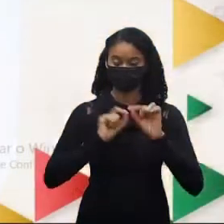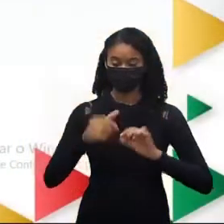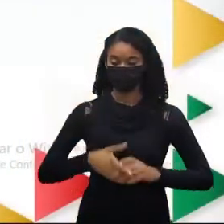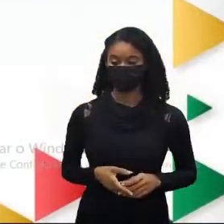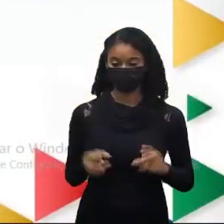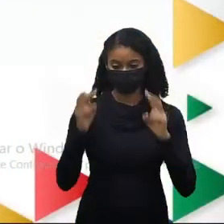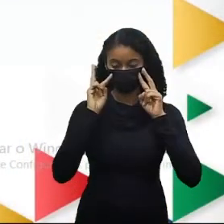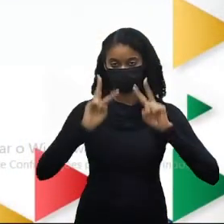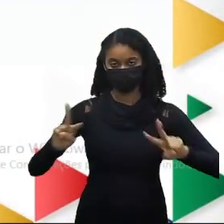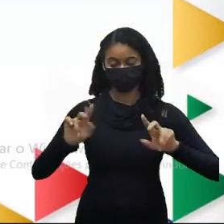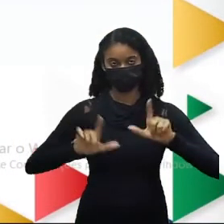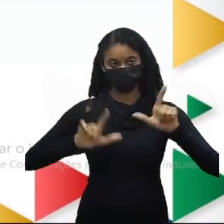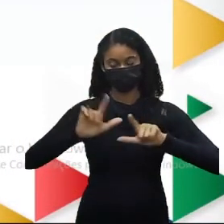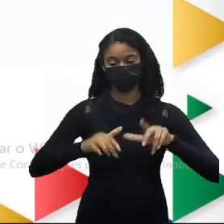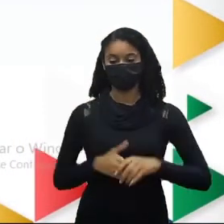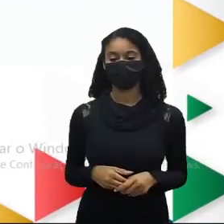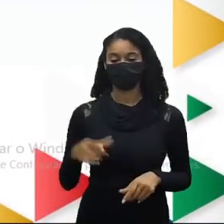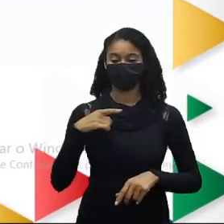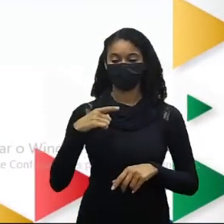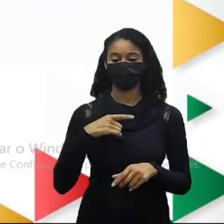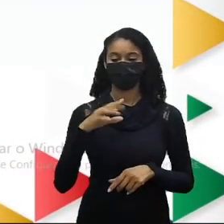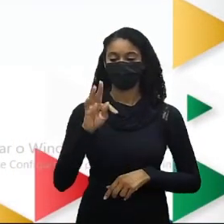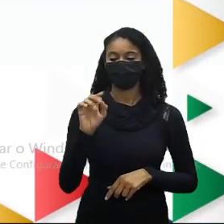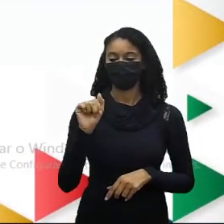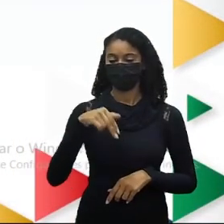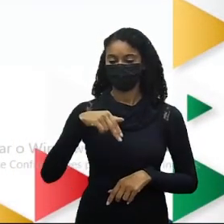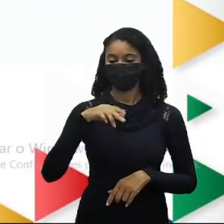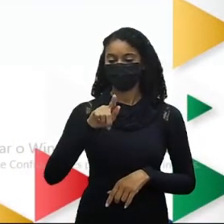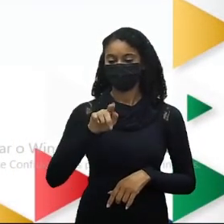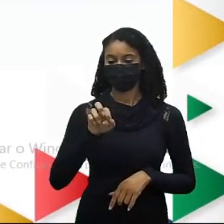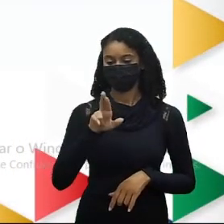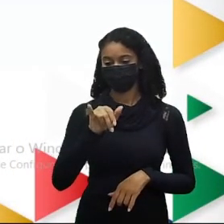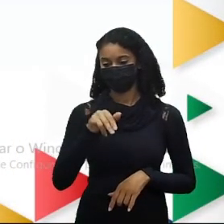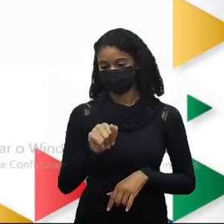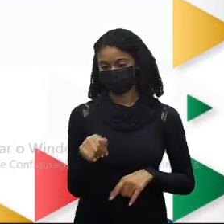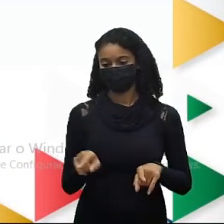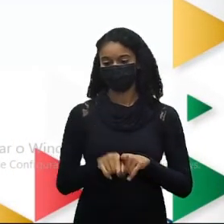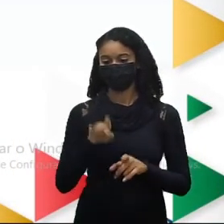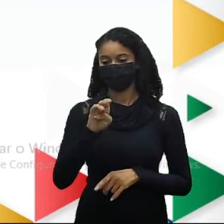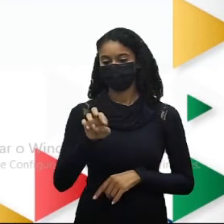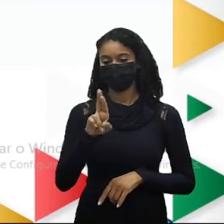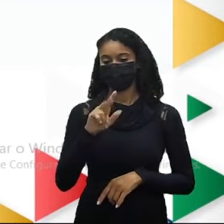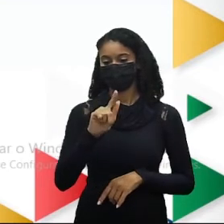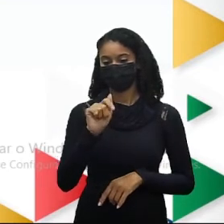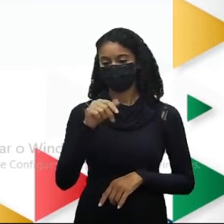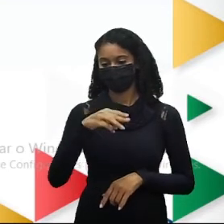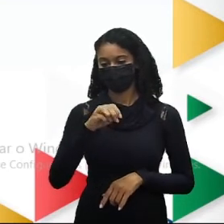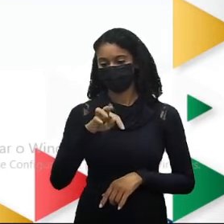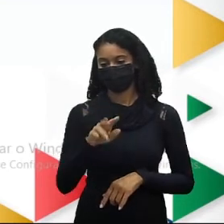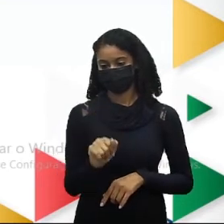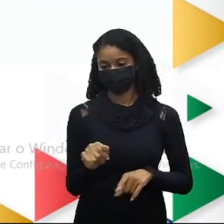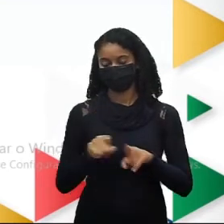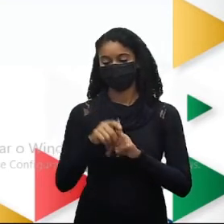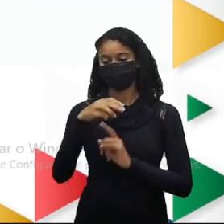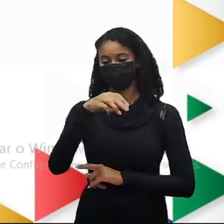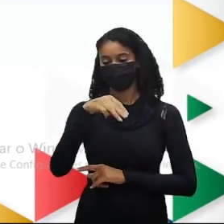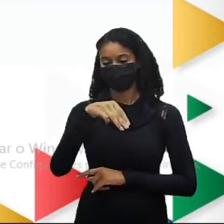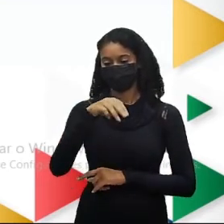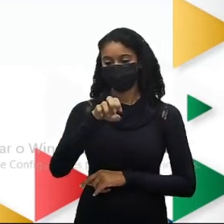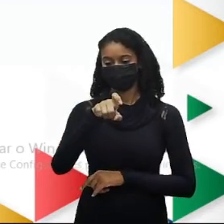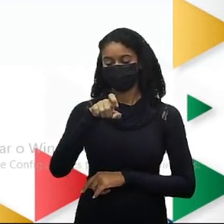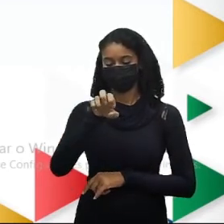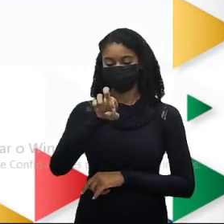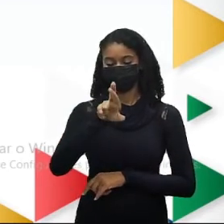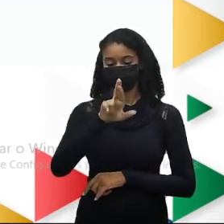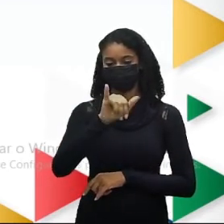para a tela, nós temos a tangerina, a bergamota e a mexerica, são variações.